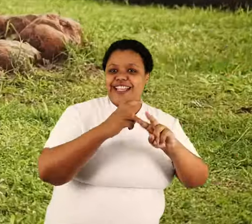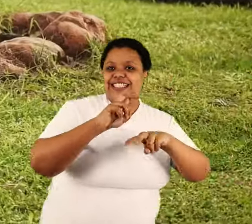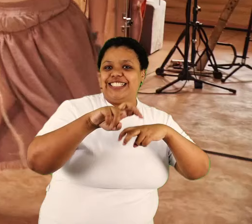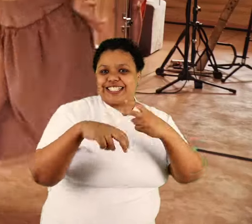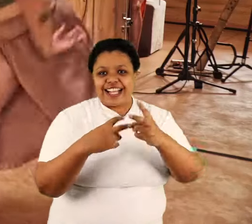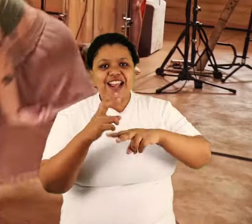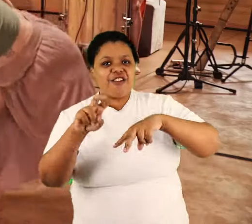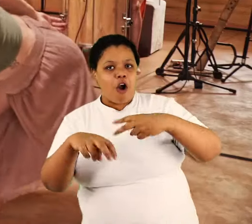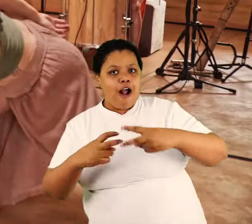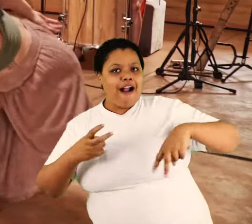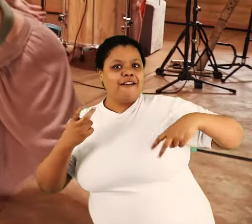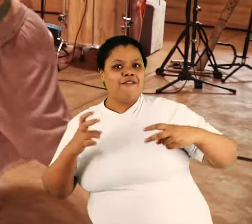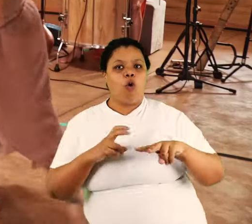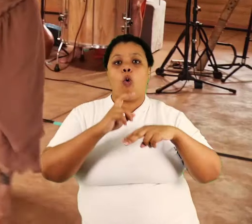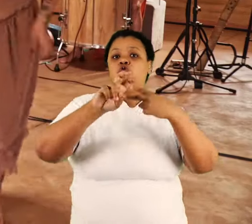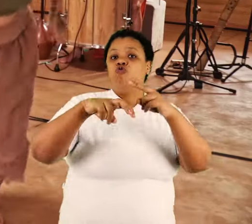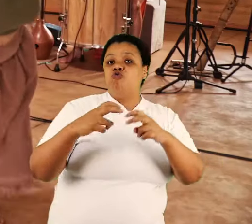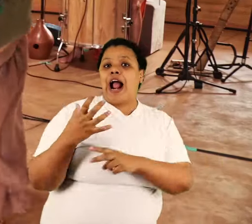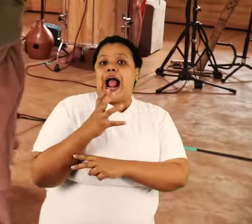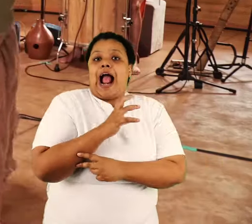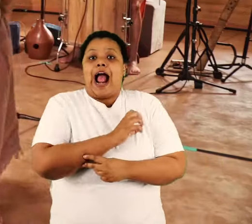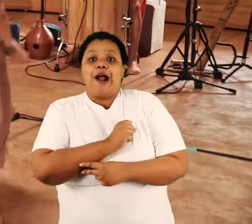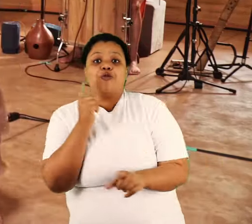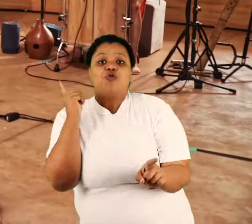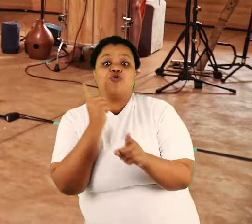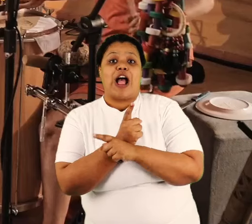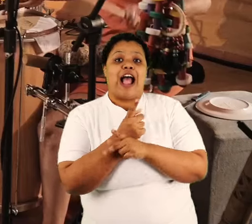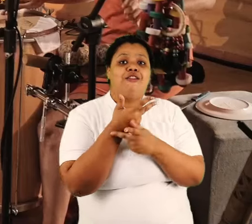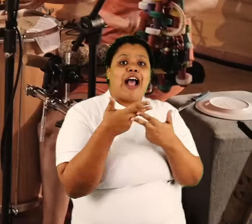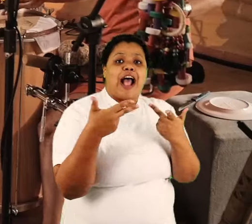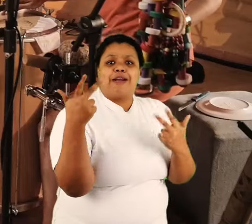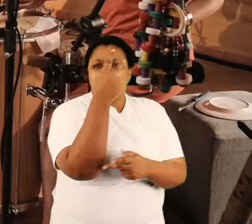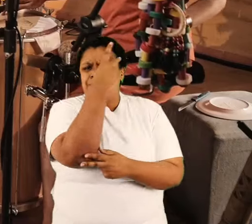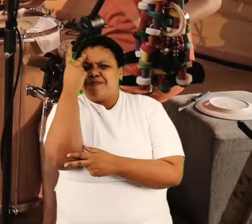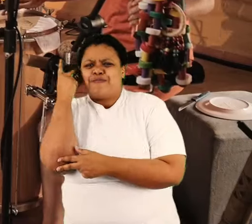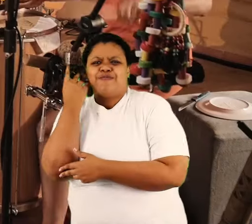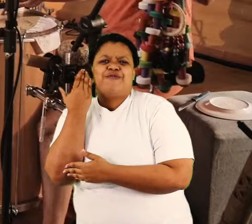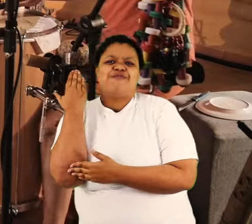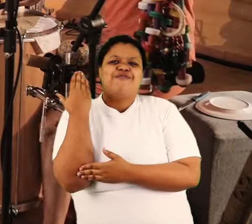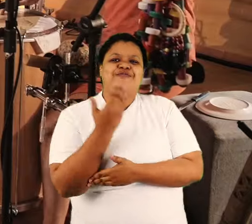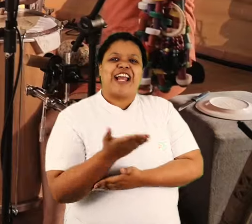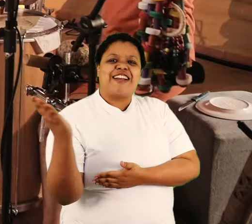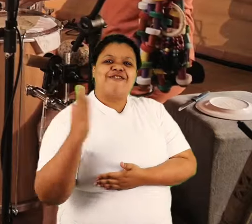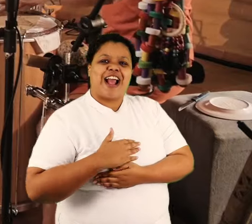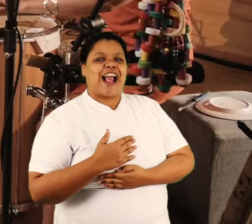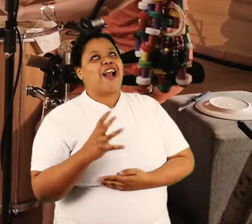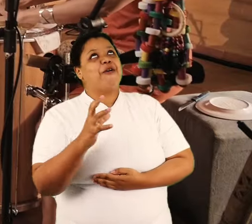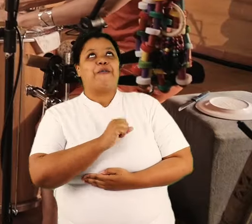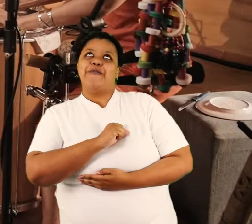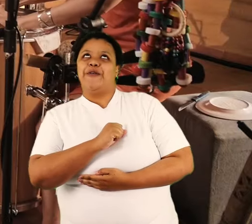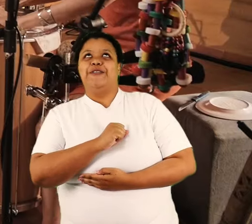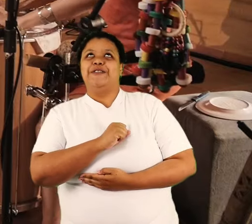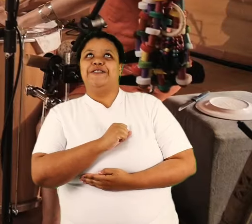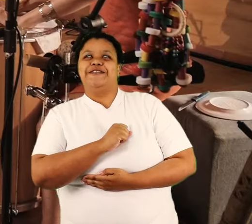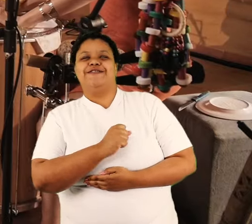e vem o amor encontrar. Ai, o amor.